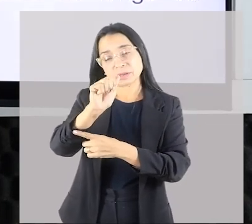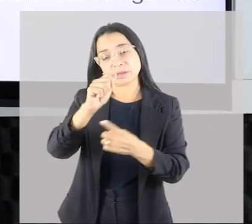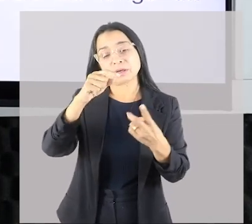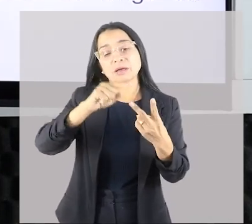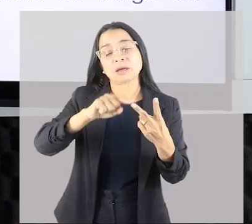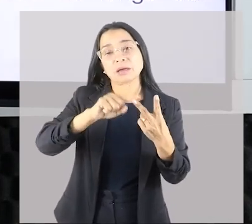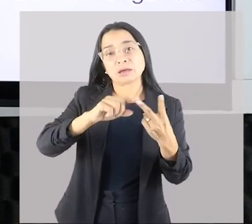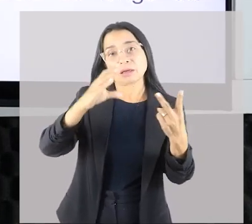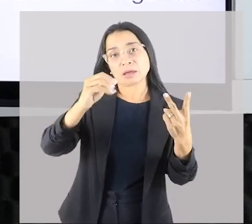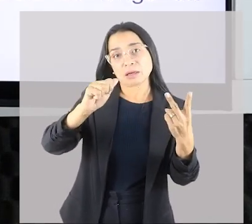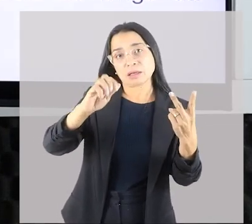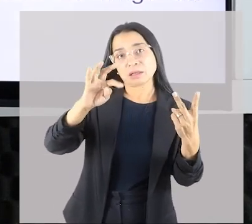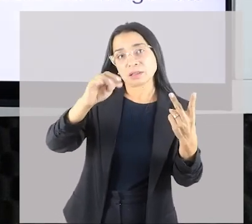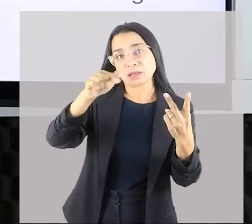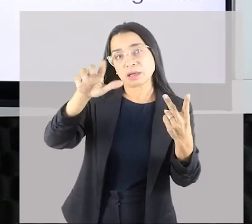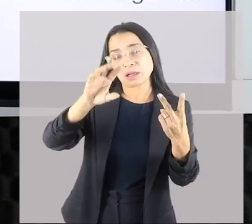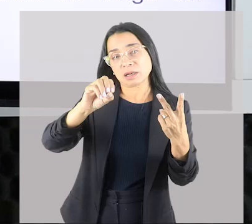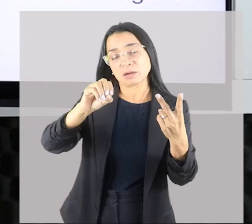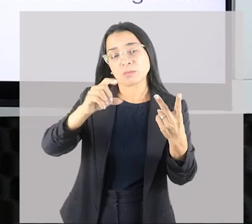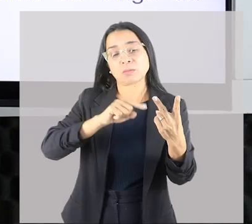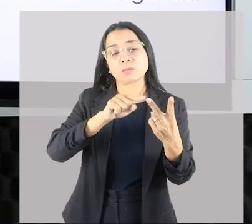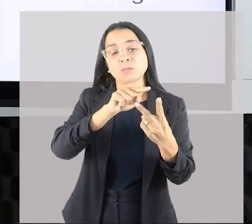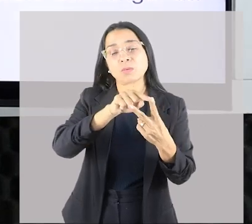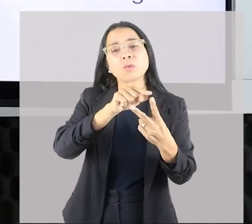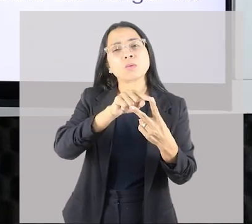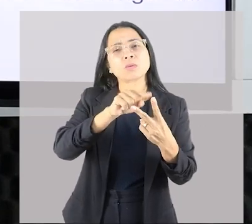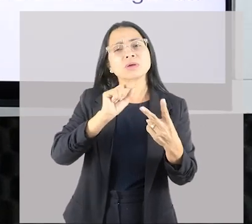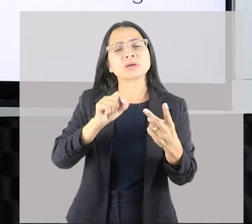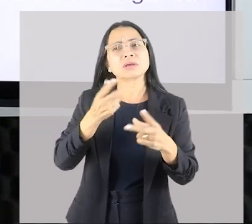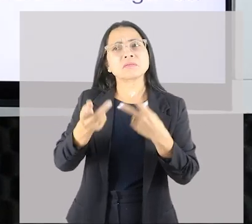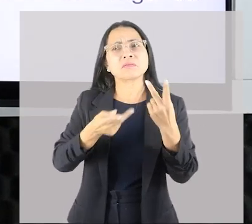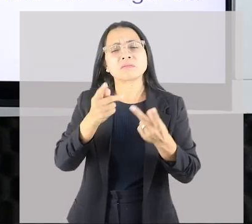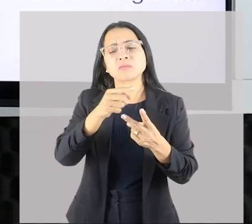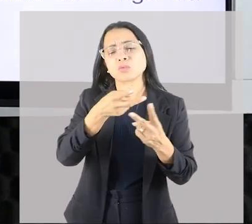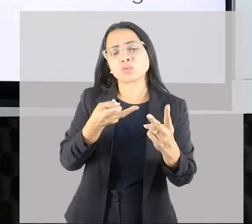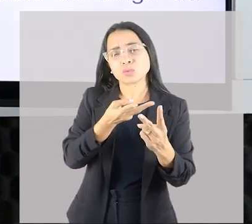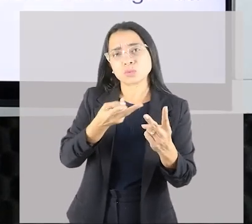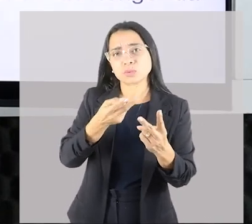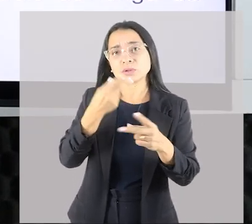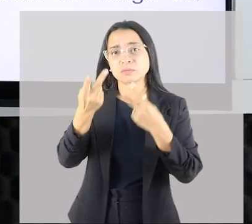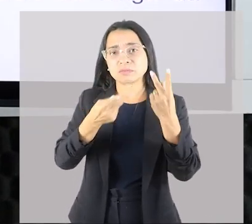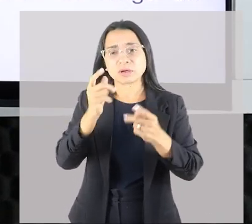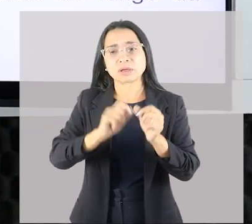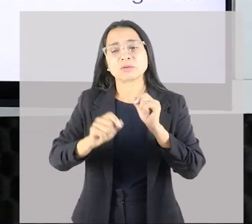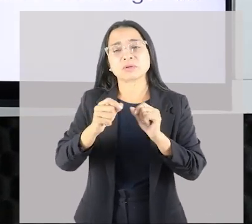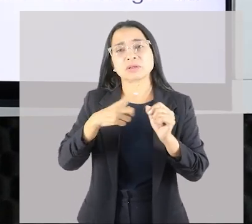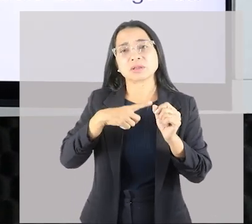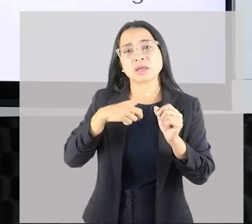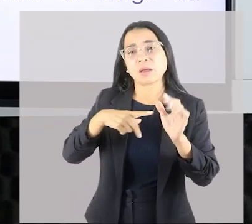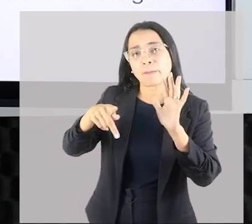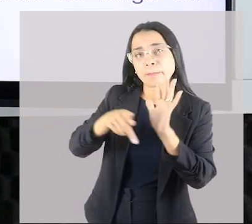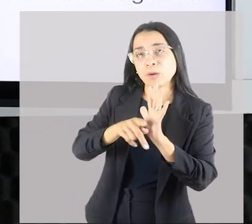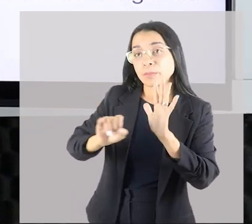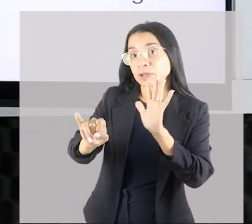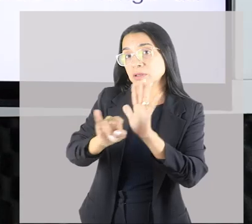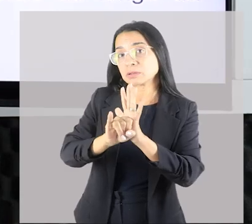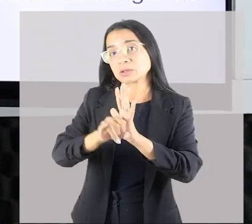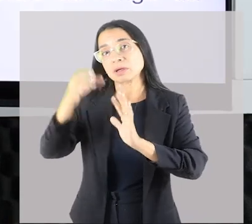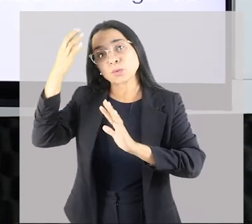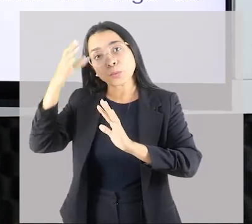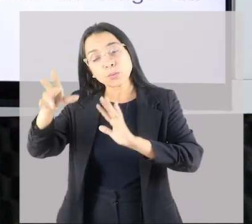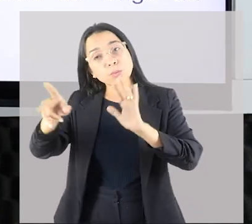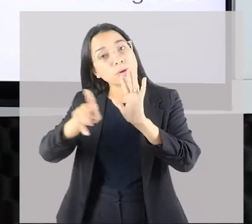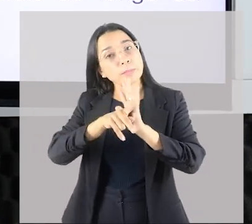alegam? Que eles possuem uma identidade própria, cultura própria, um idioma próprio, que não se